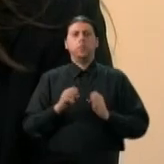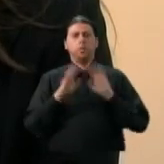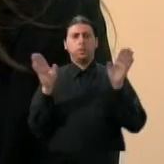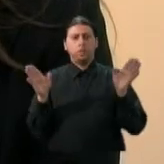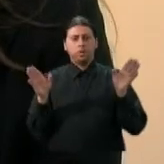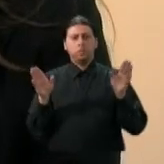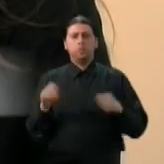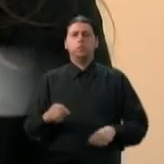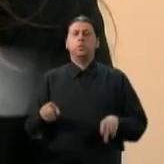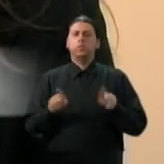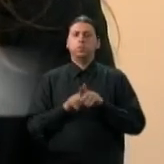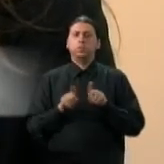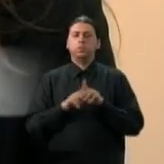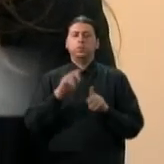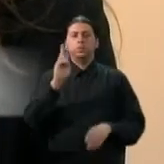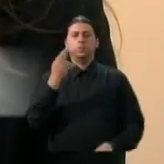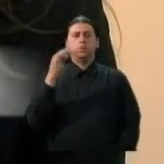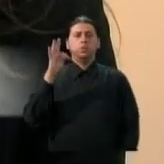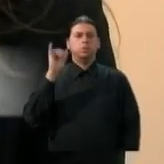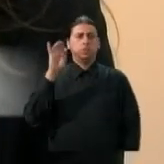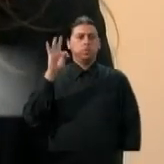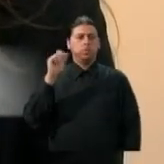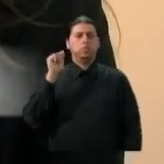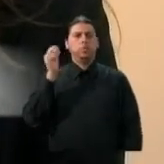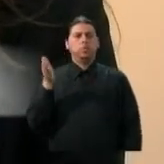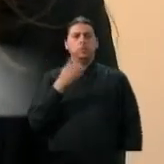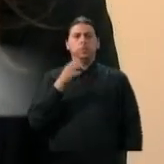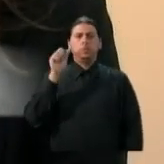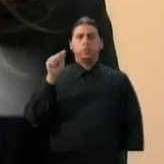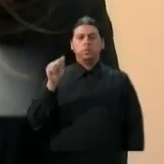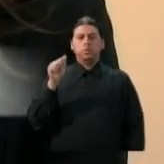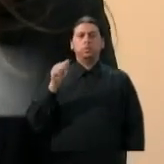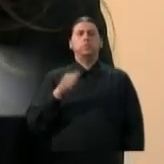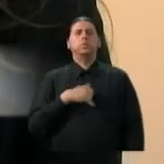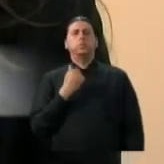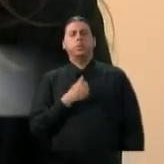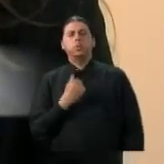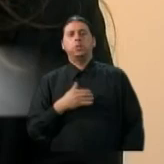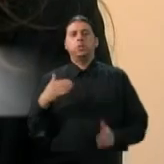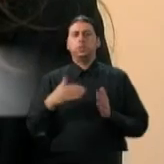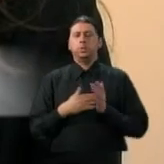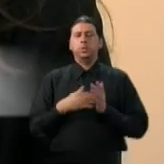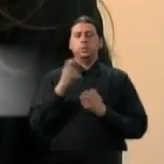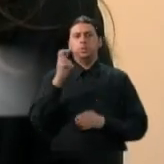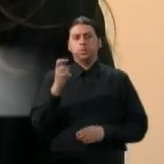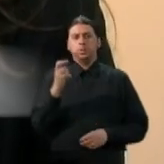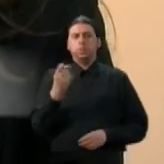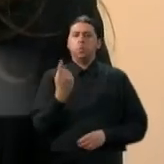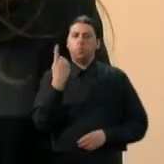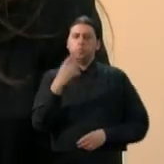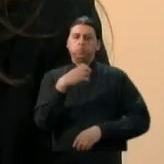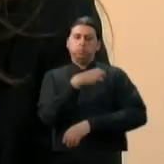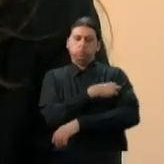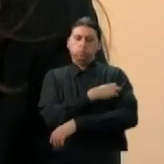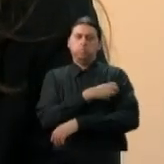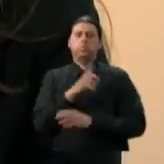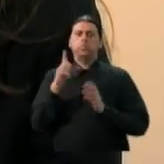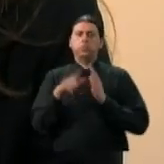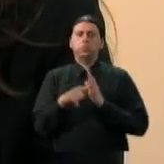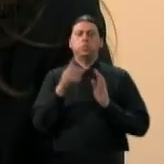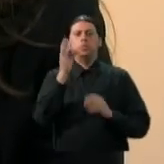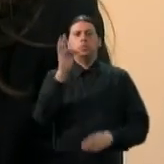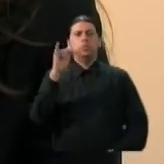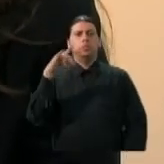claras, assim, né? A hepatite A, que era até 2 anos, agora é até os 5 anos, né? Uma dose. A